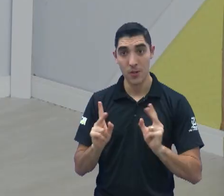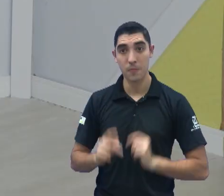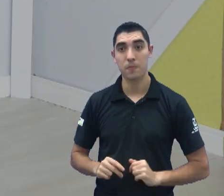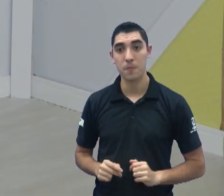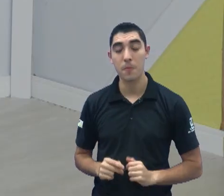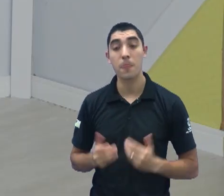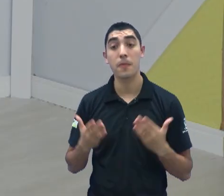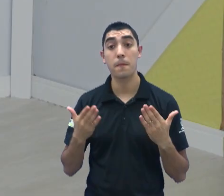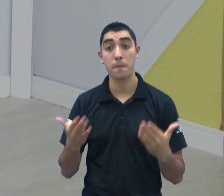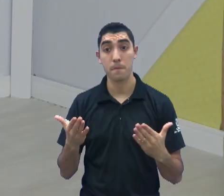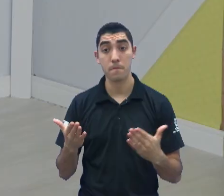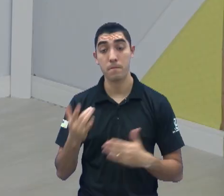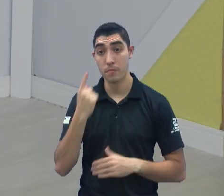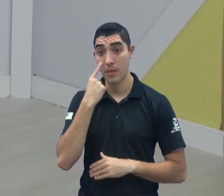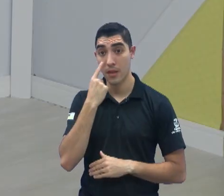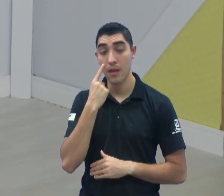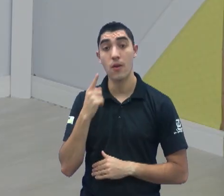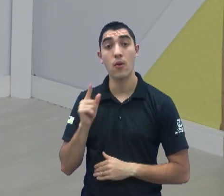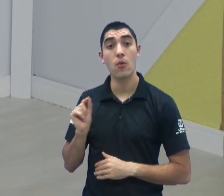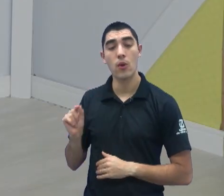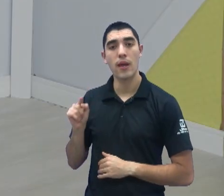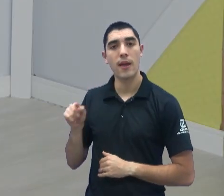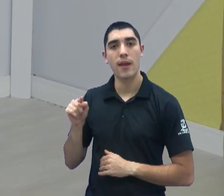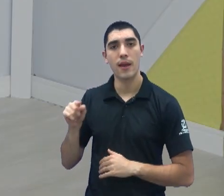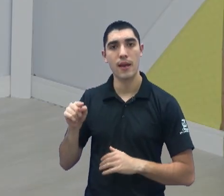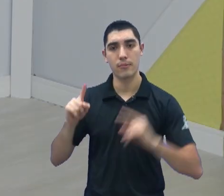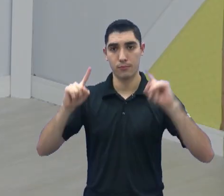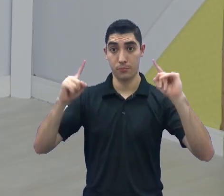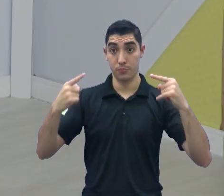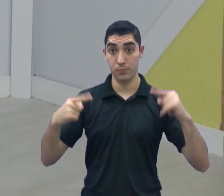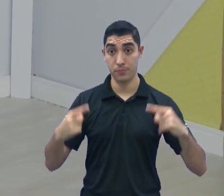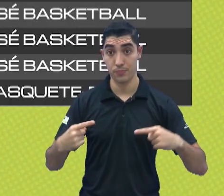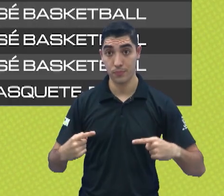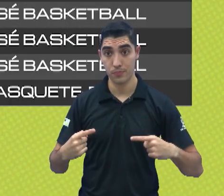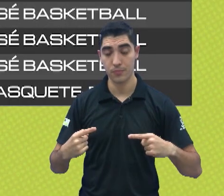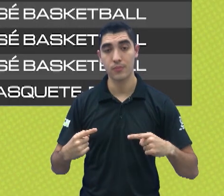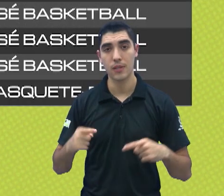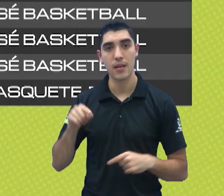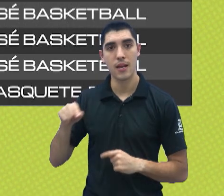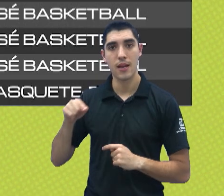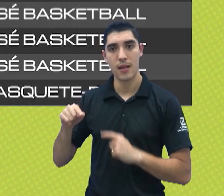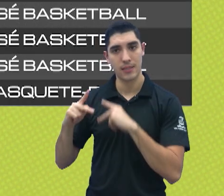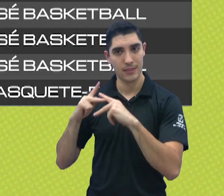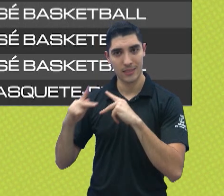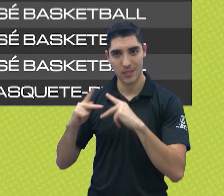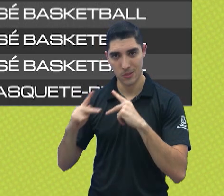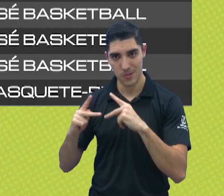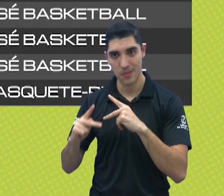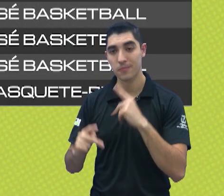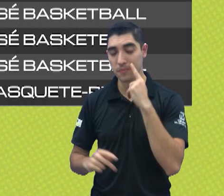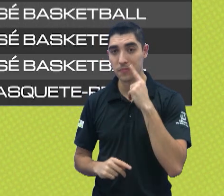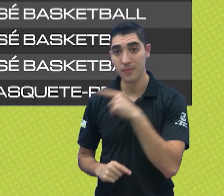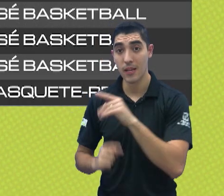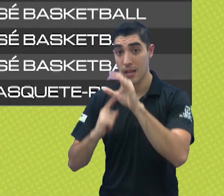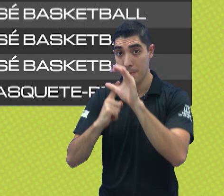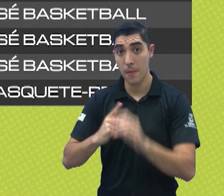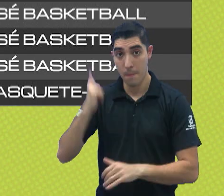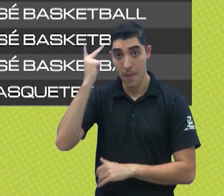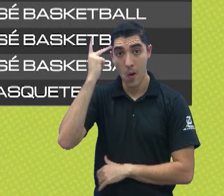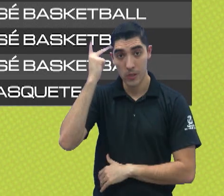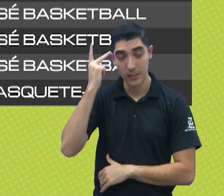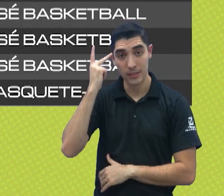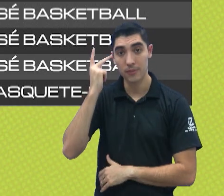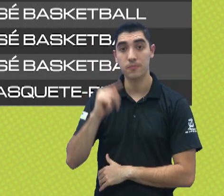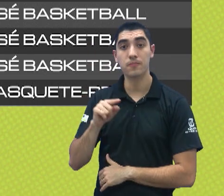Vero. Matheus, coloca pra gente aqui o caminho do São José, também dentro desse Campeonato Paulista. São José agora vem